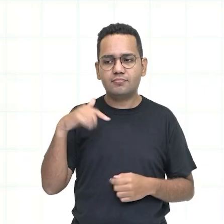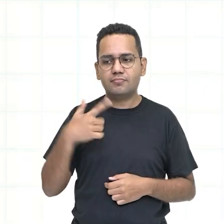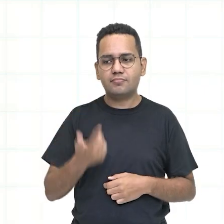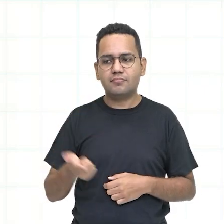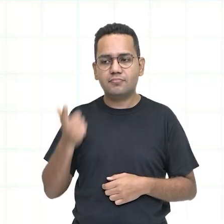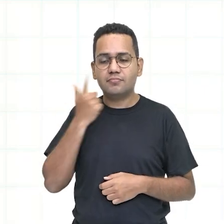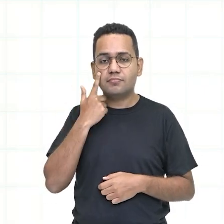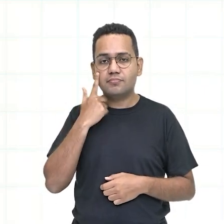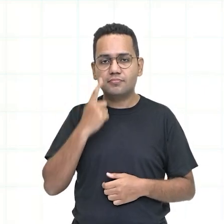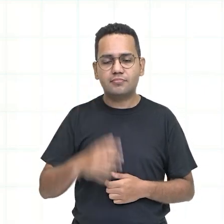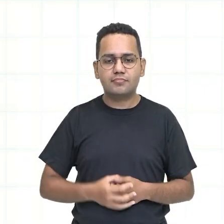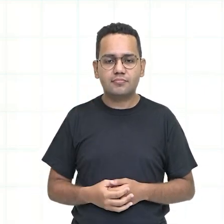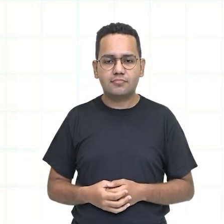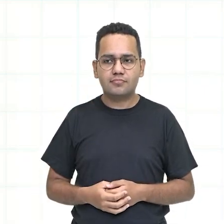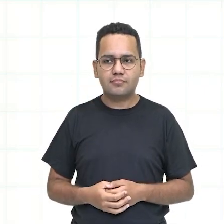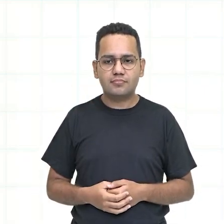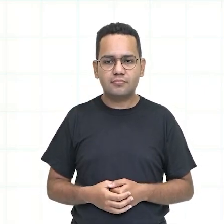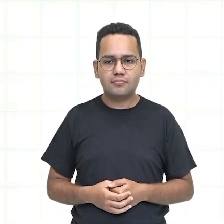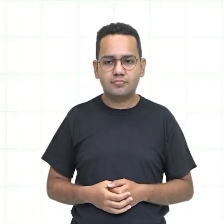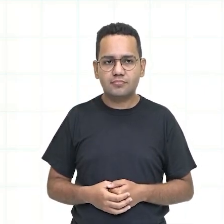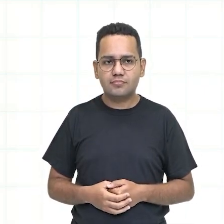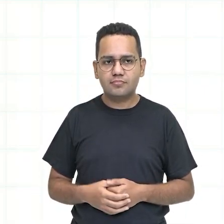avaliação externa. Acompanhe.